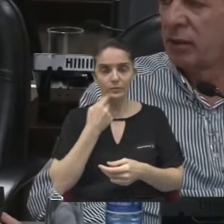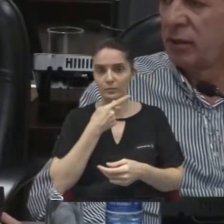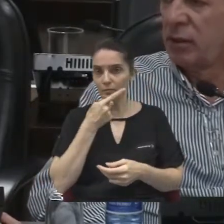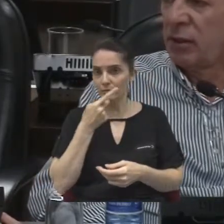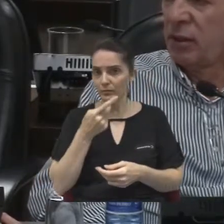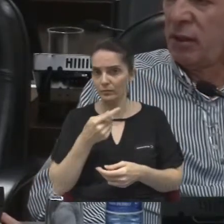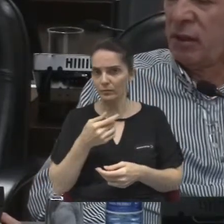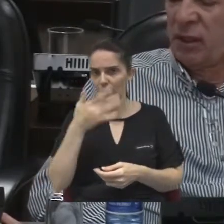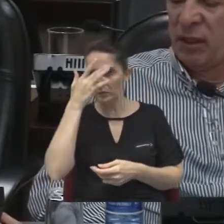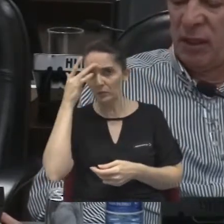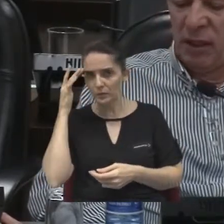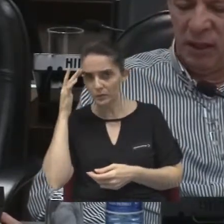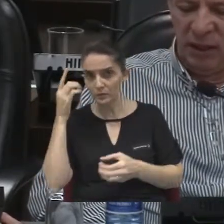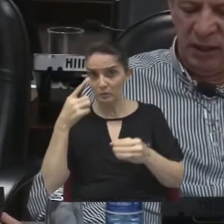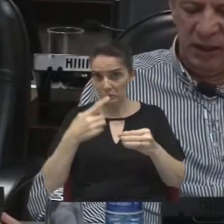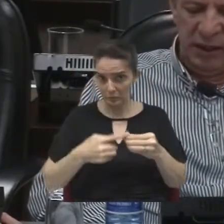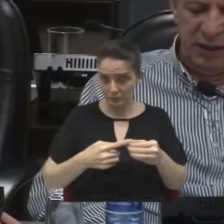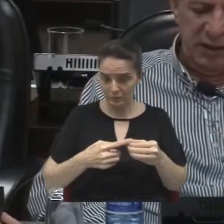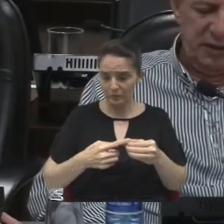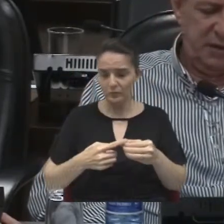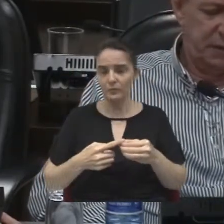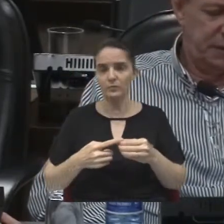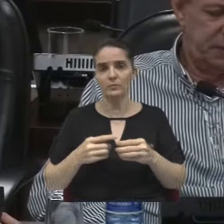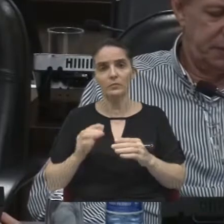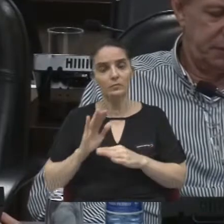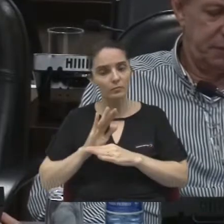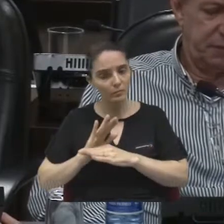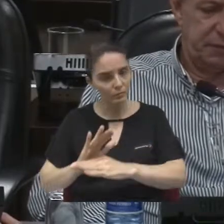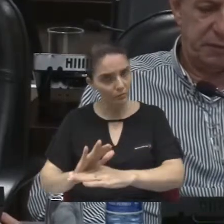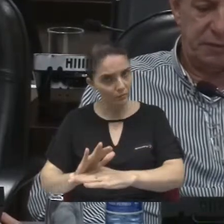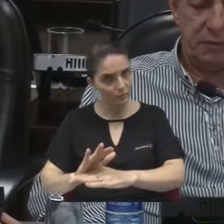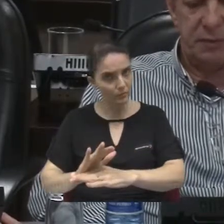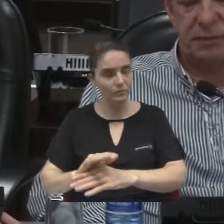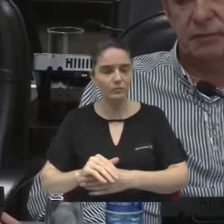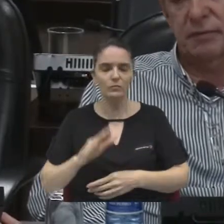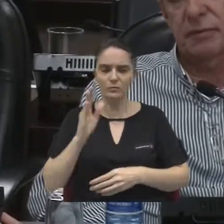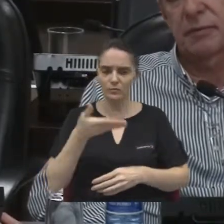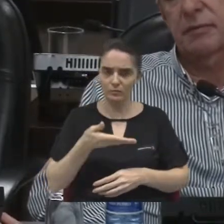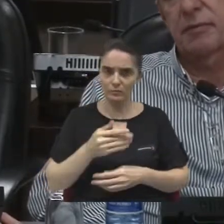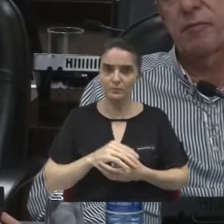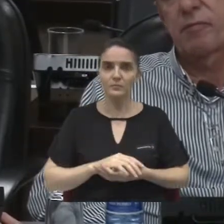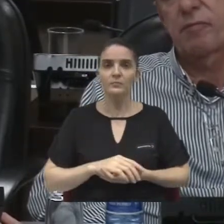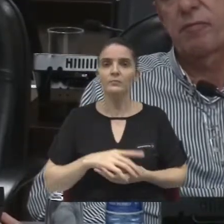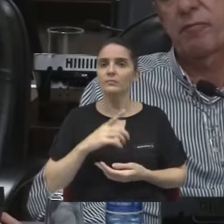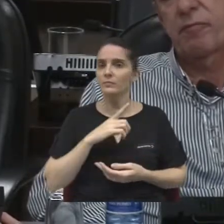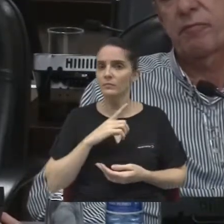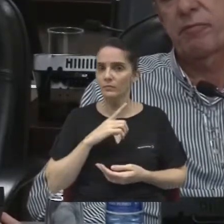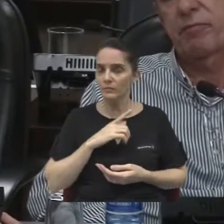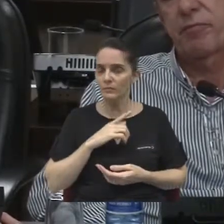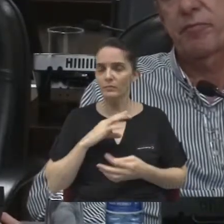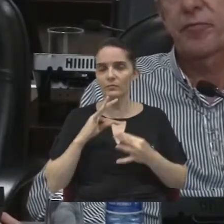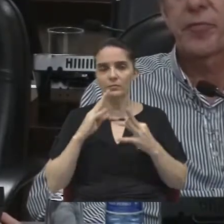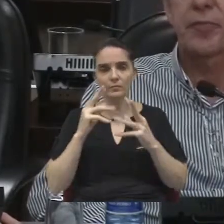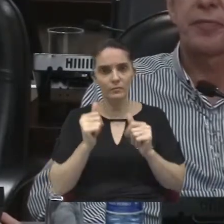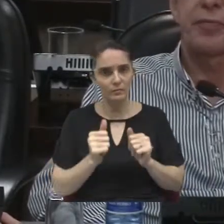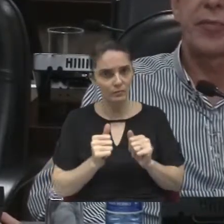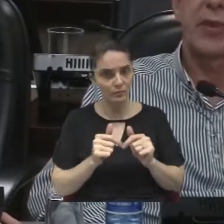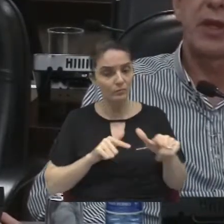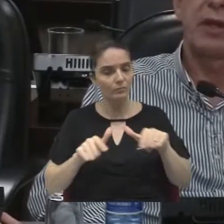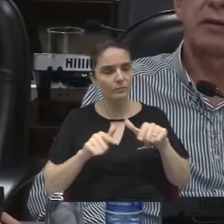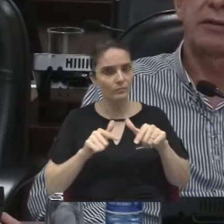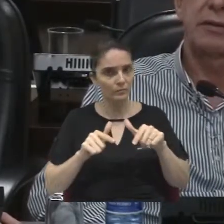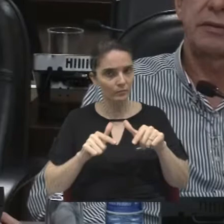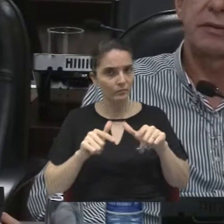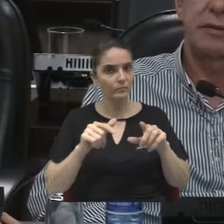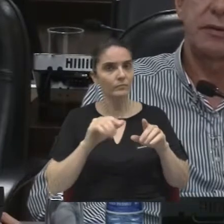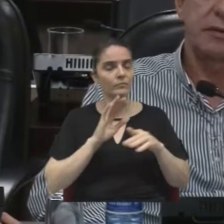da cidade, vamos encaminhá-los, vamos fazer, e isso já sei que eles têm todo um trabalho maravilhoso